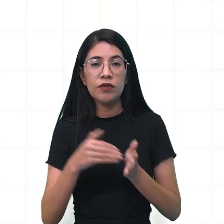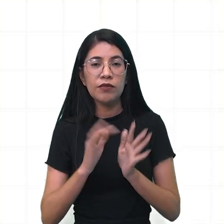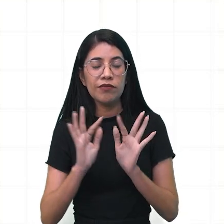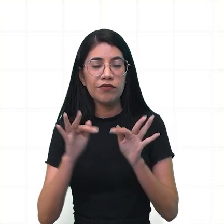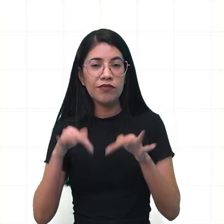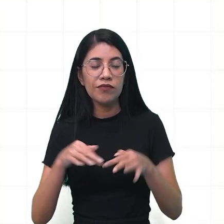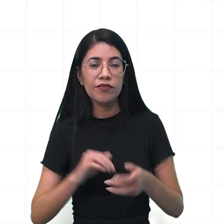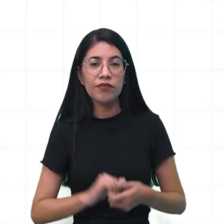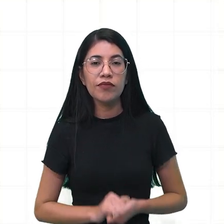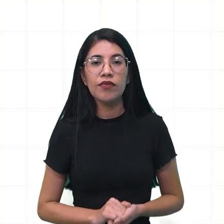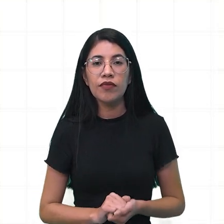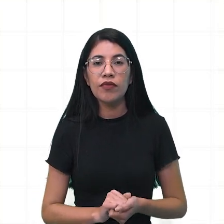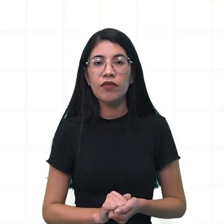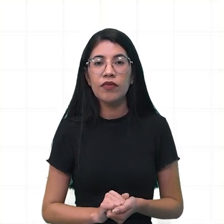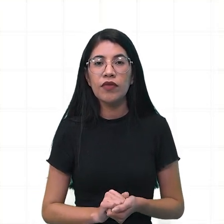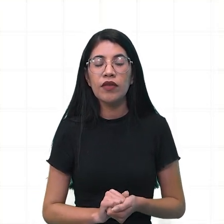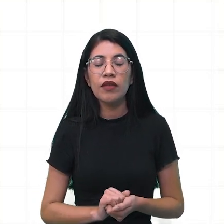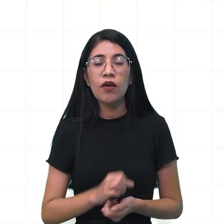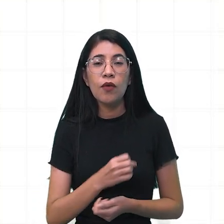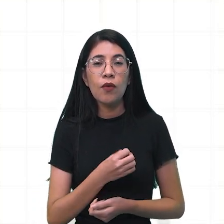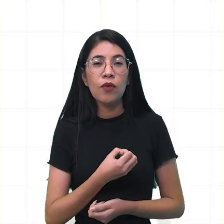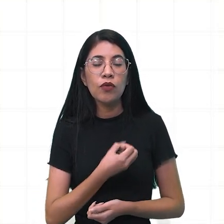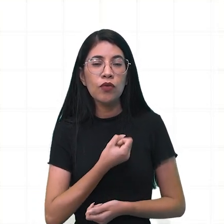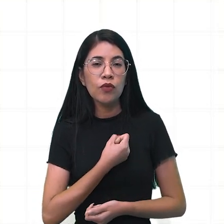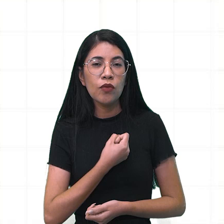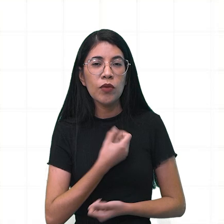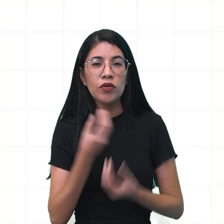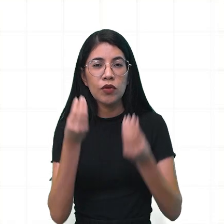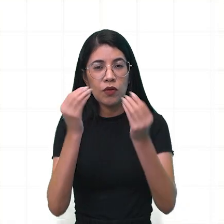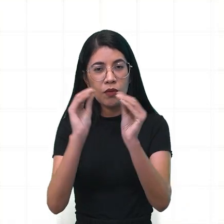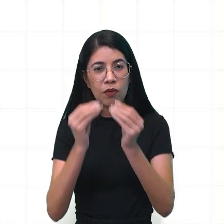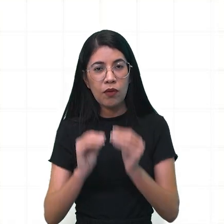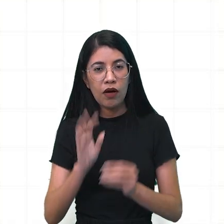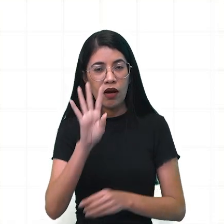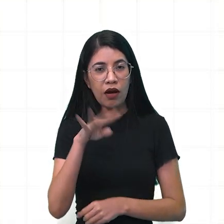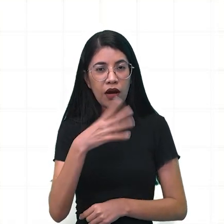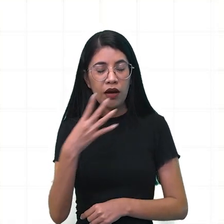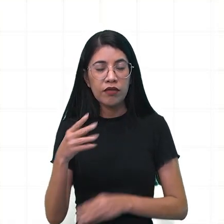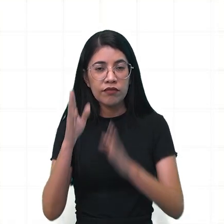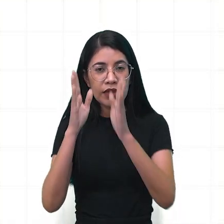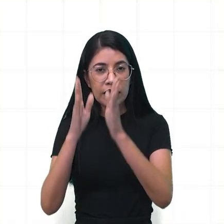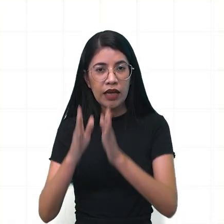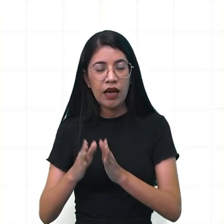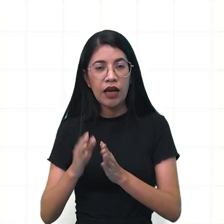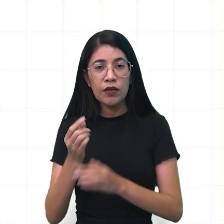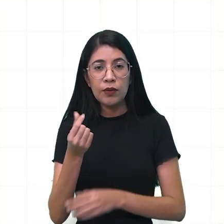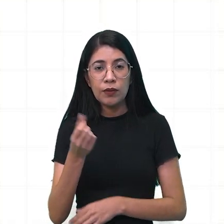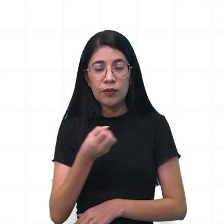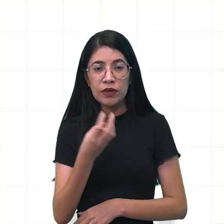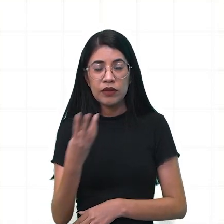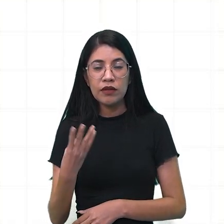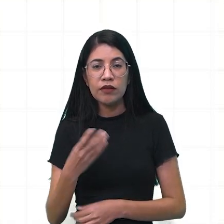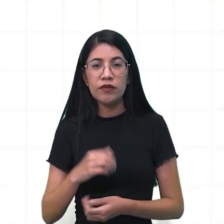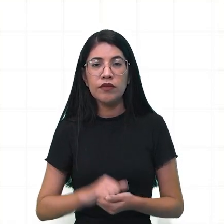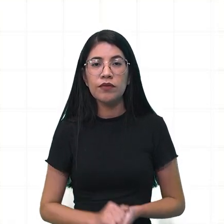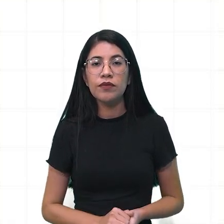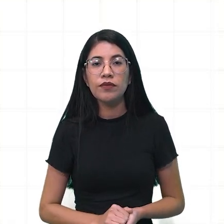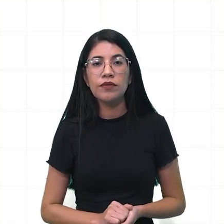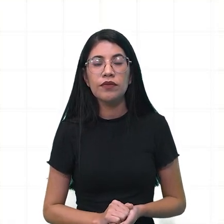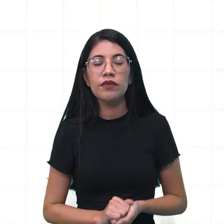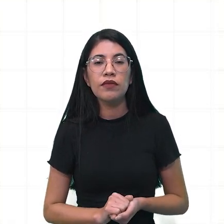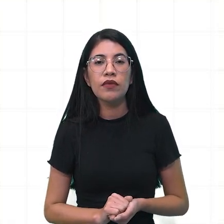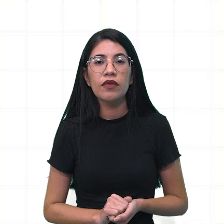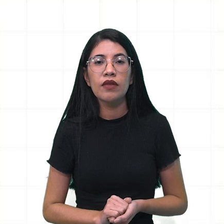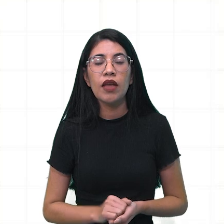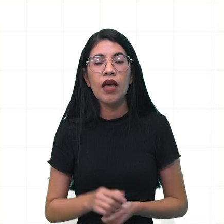finalizar Quais números completam a coluna do saldo Então vamos vamos analisar aqui